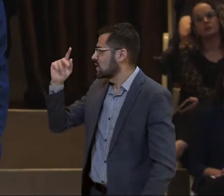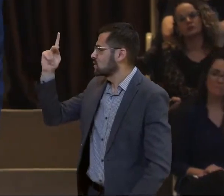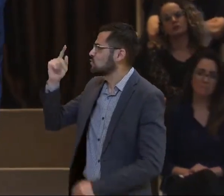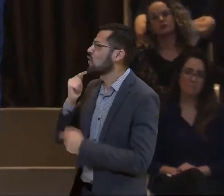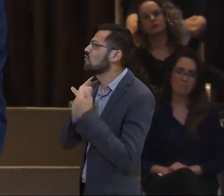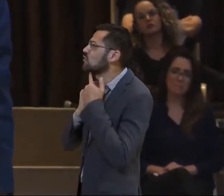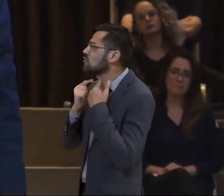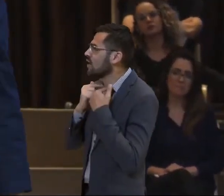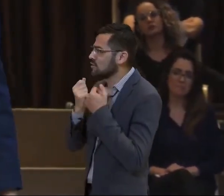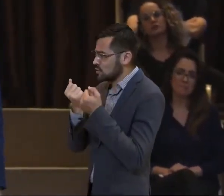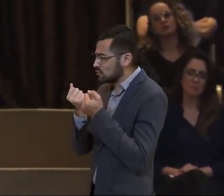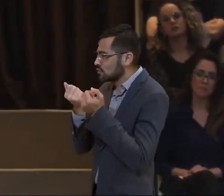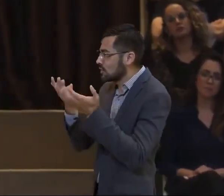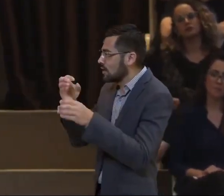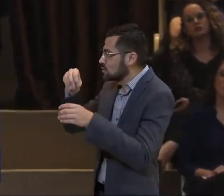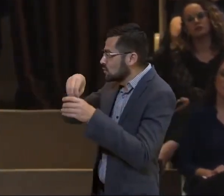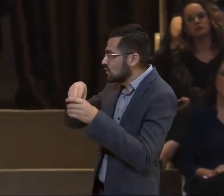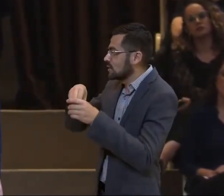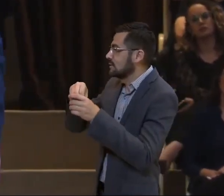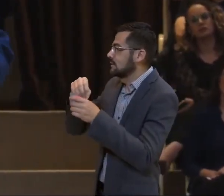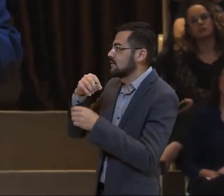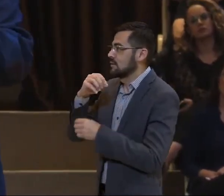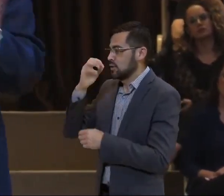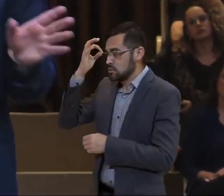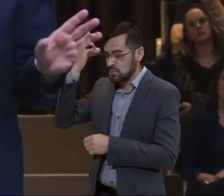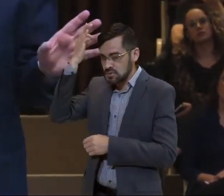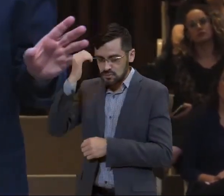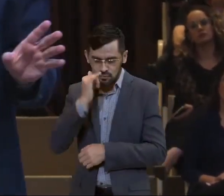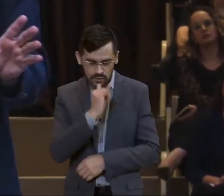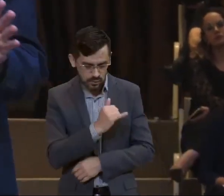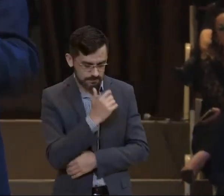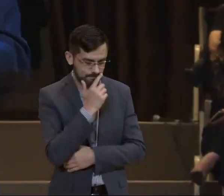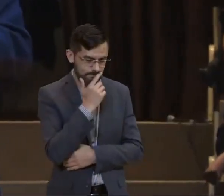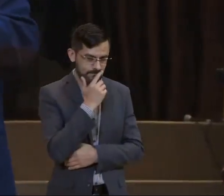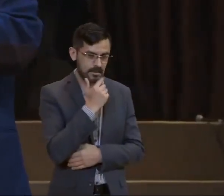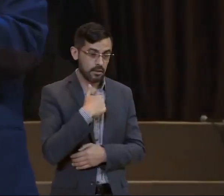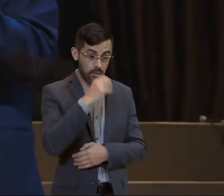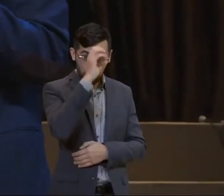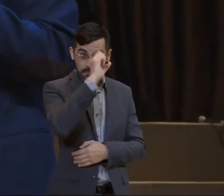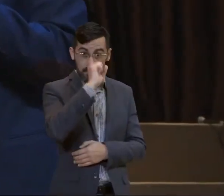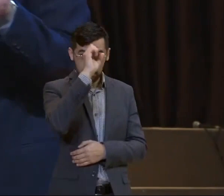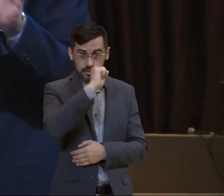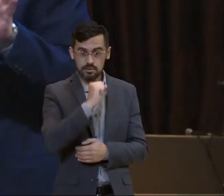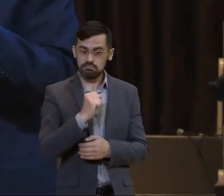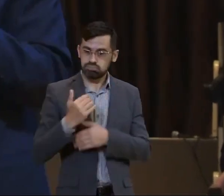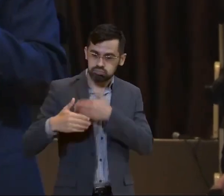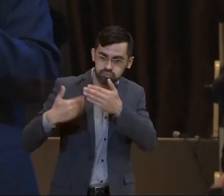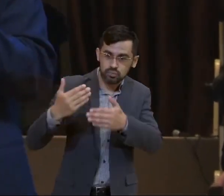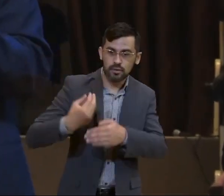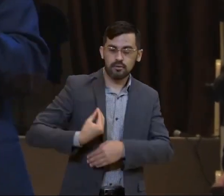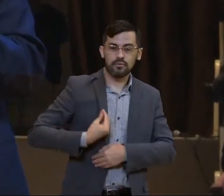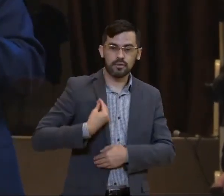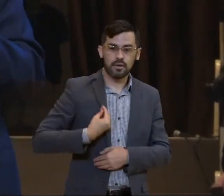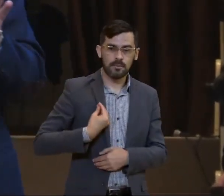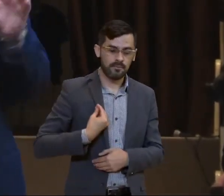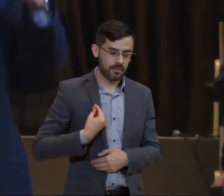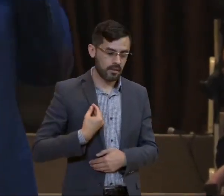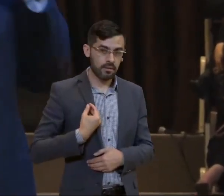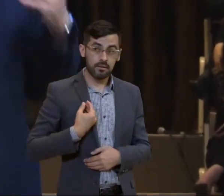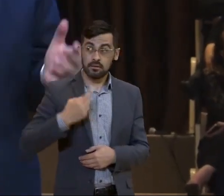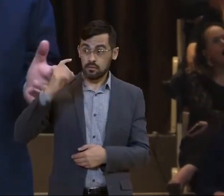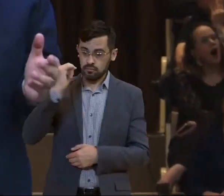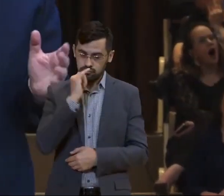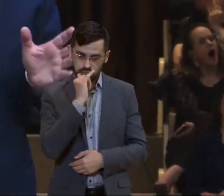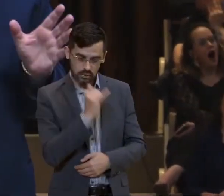tua vontade que eu faça isso? E o Espírito Santo me falou uma coisa que eu aprendi para o resto da vida. Deus me falou